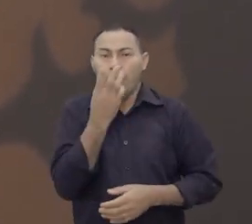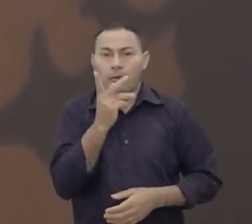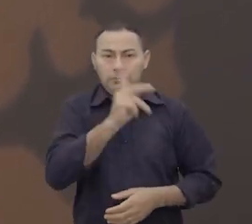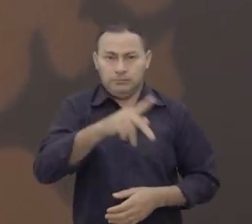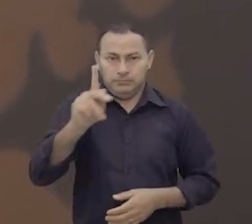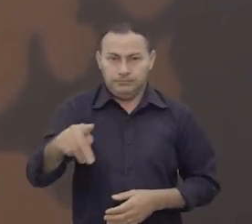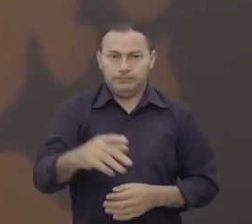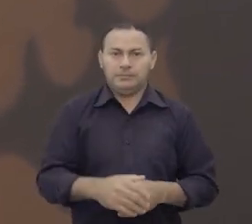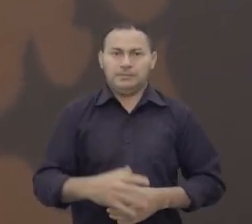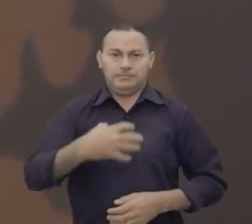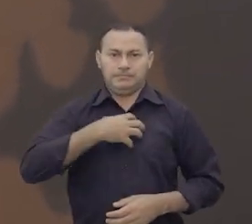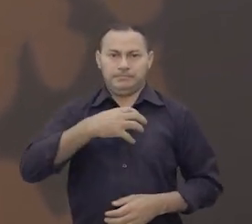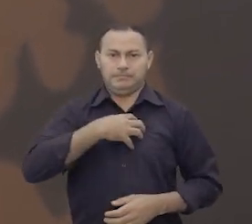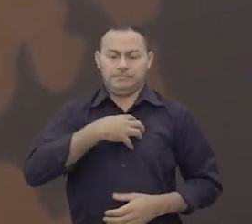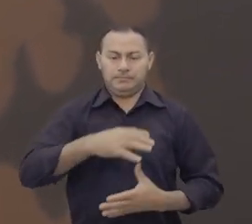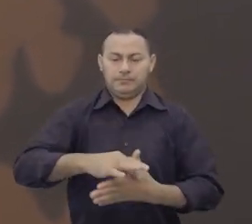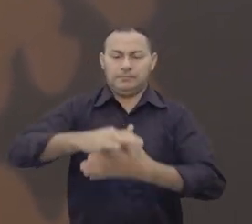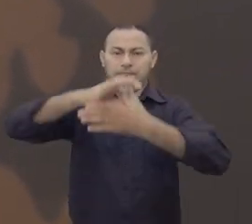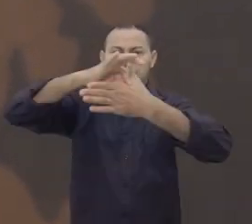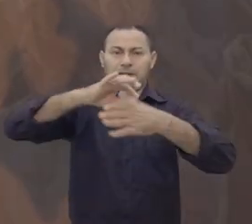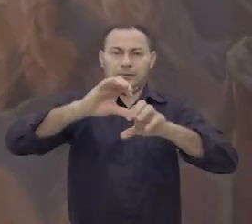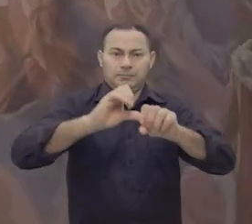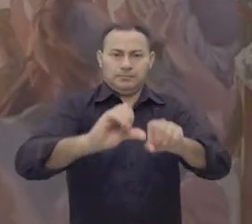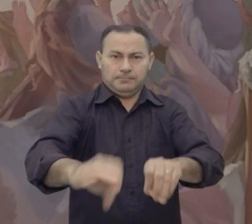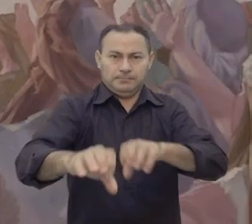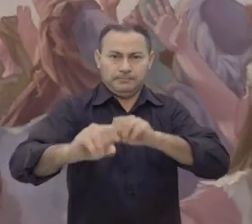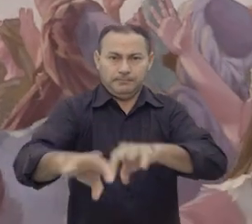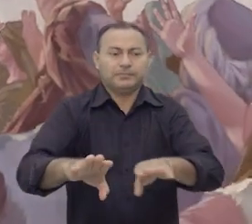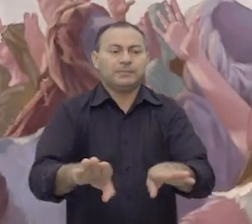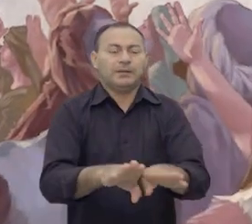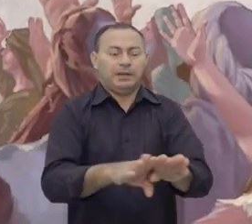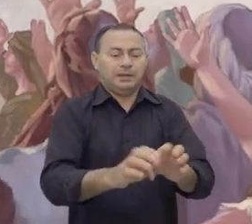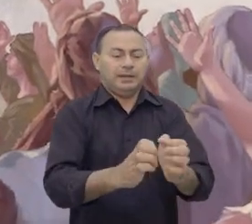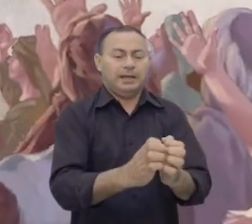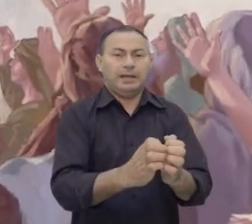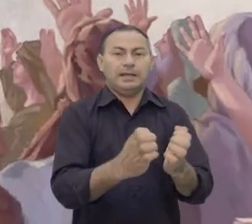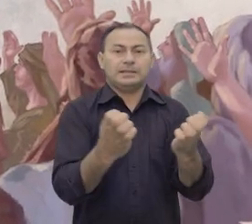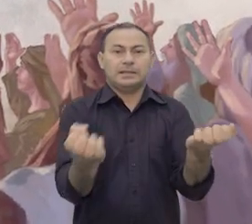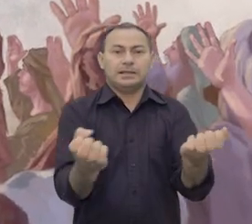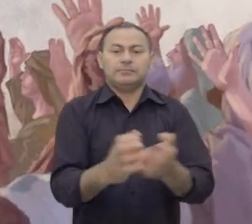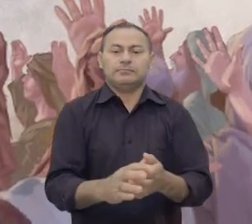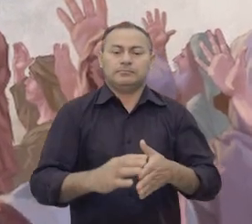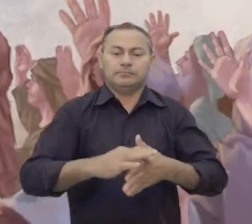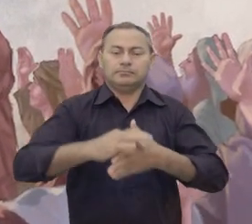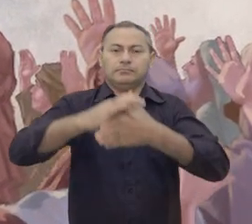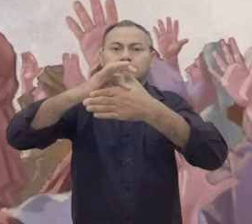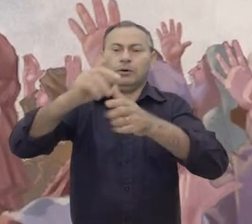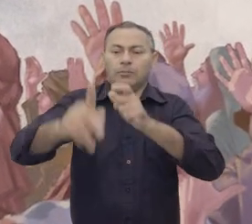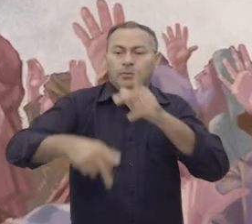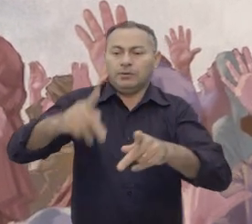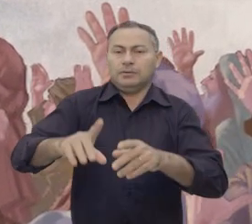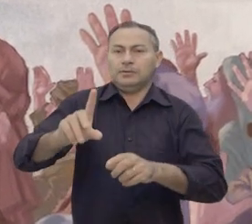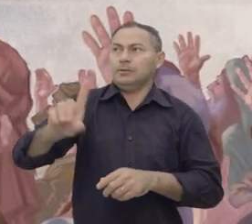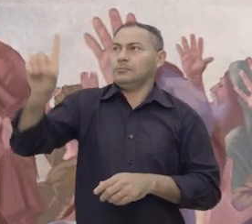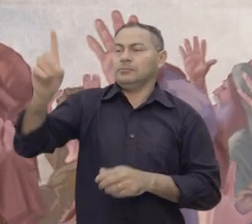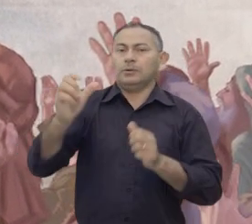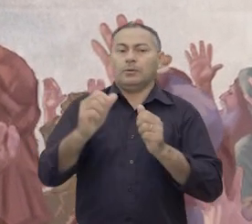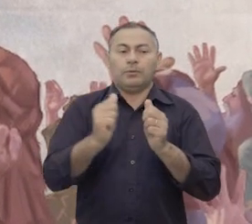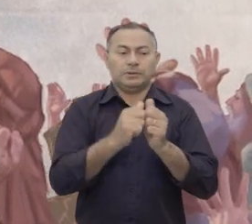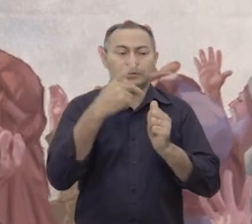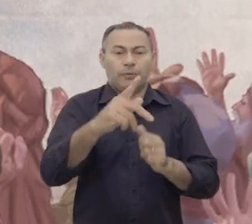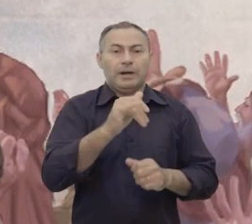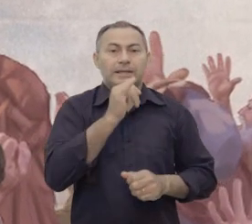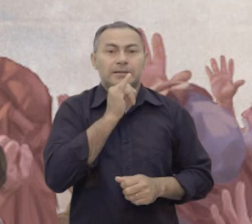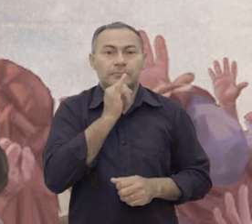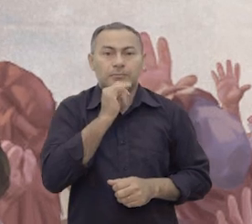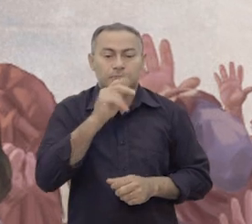Esdras possui o padrão de liderança do ensino. Esdras também liderou o povo de Deus com o seu exemplo.